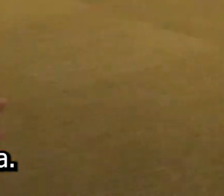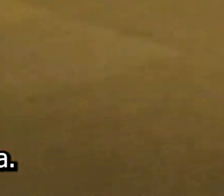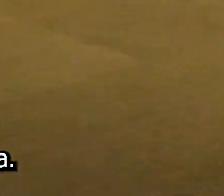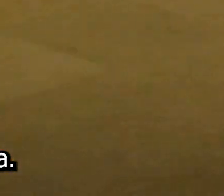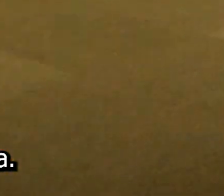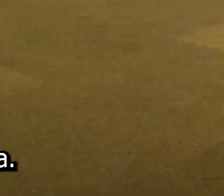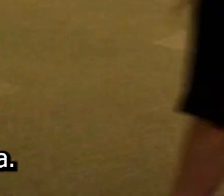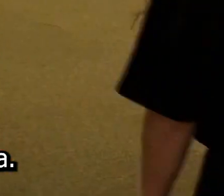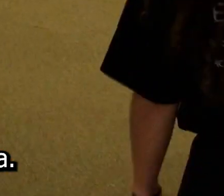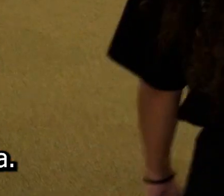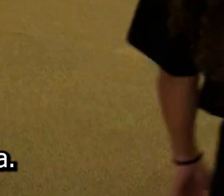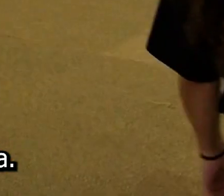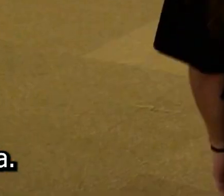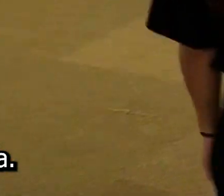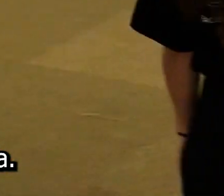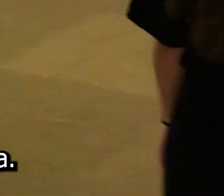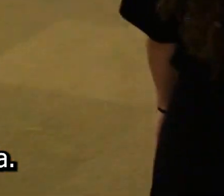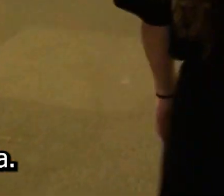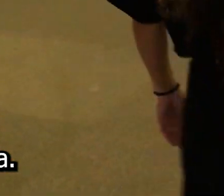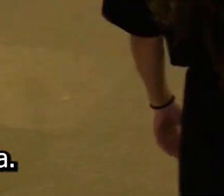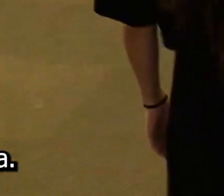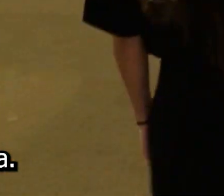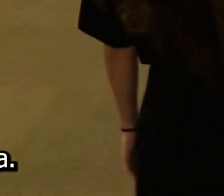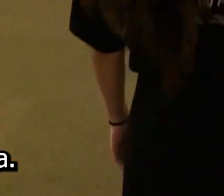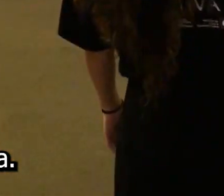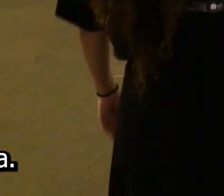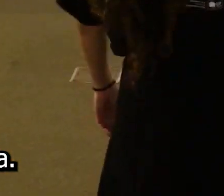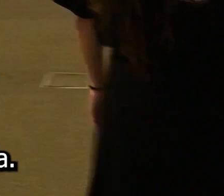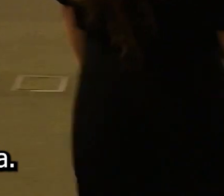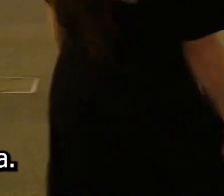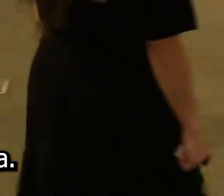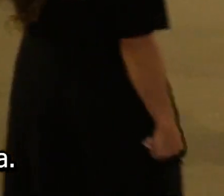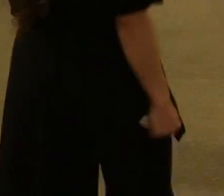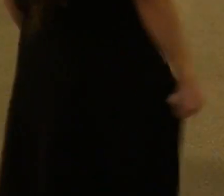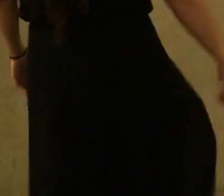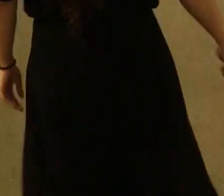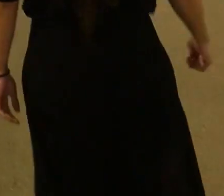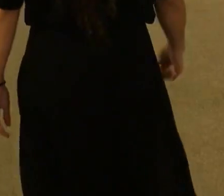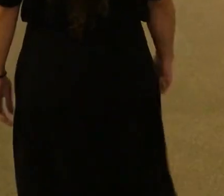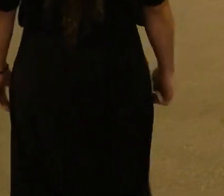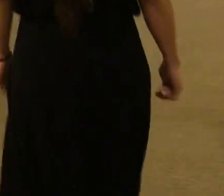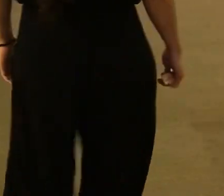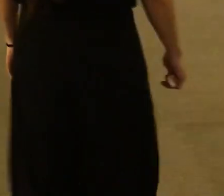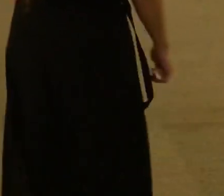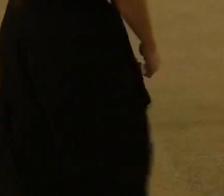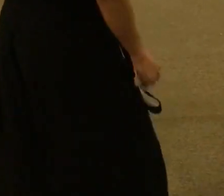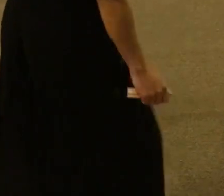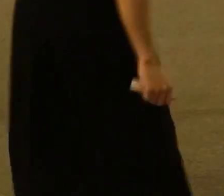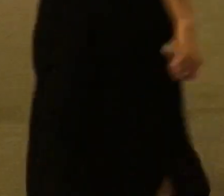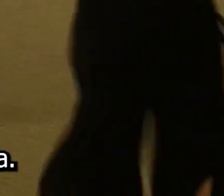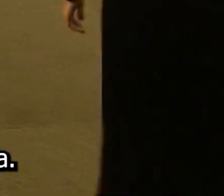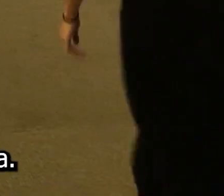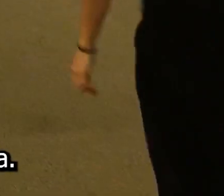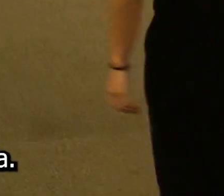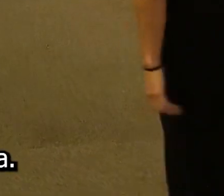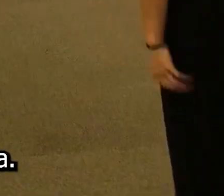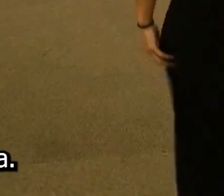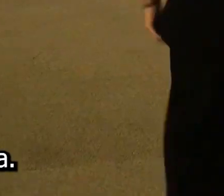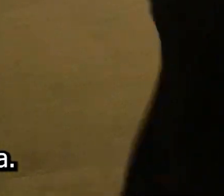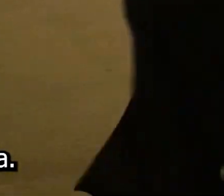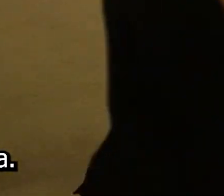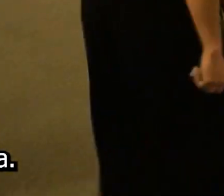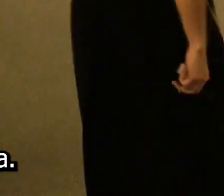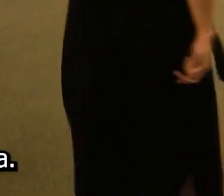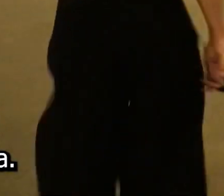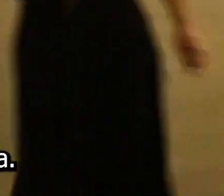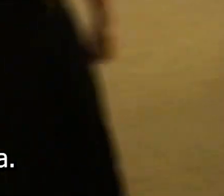no rabuxi, olha a cobra salamandra é uma cobra de balia, pisar no meio, quebra se pisar no rabuxi, pisar no meio, pisar no meio, pisar no meio, quebra se pisar